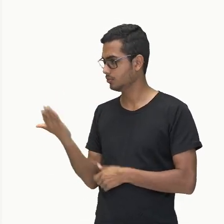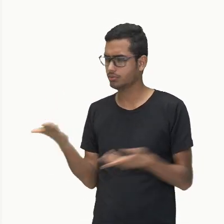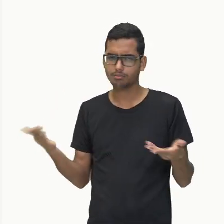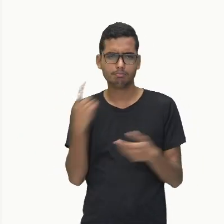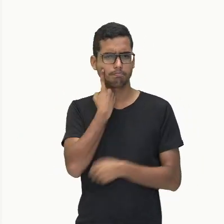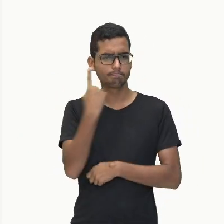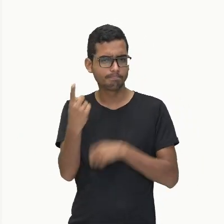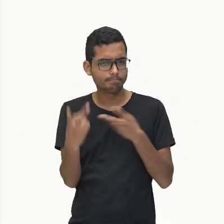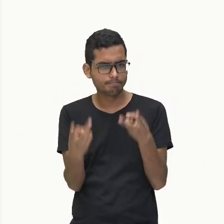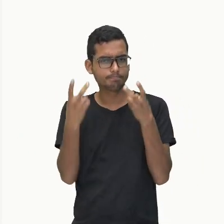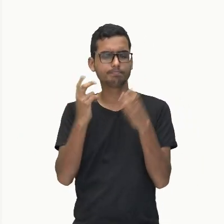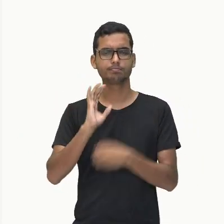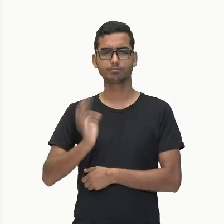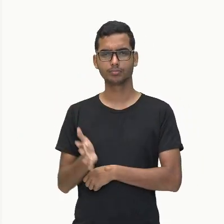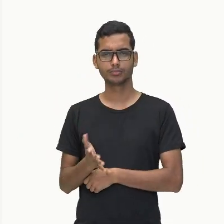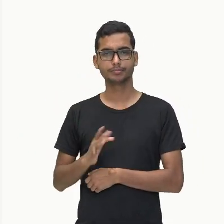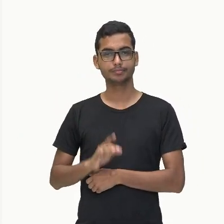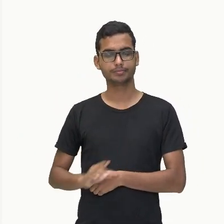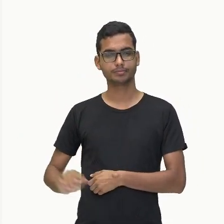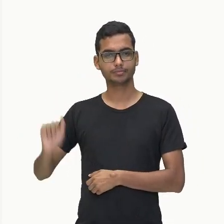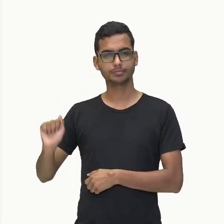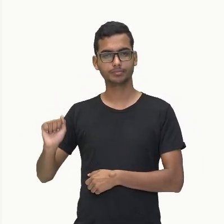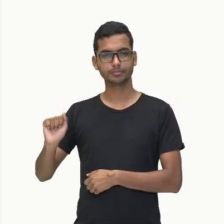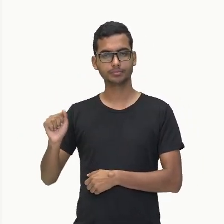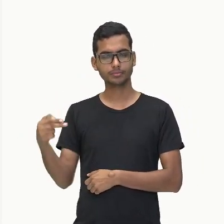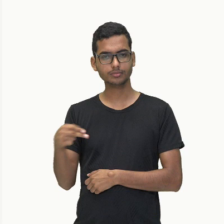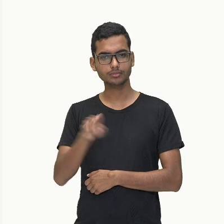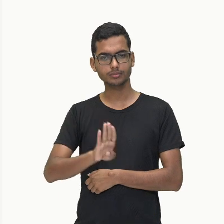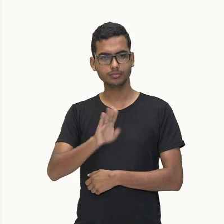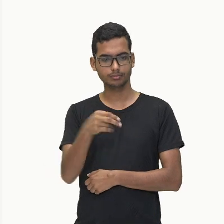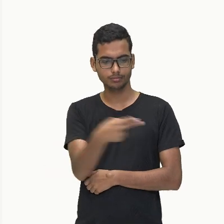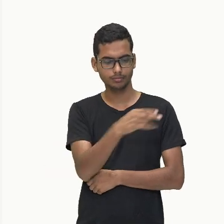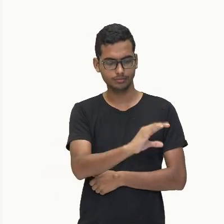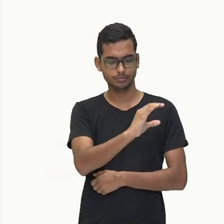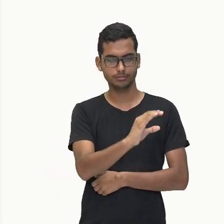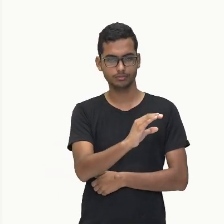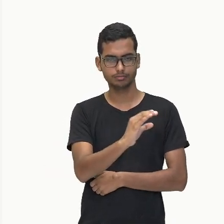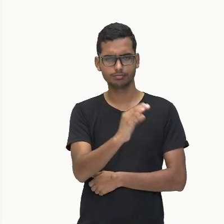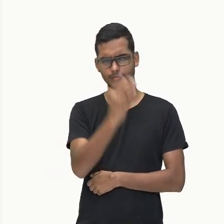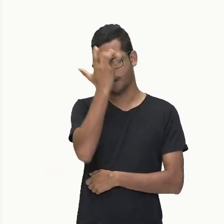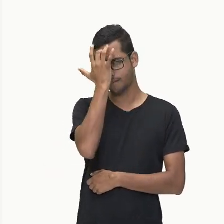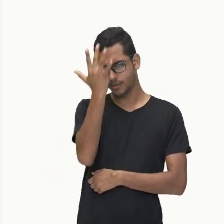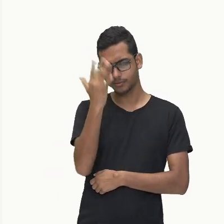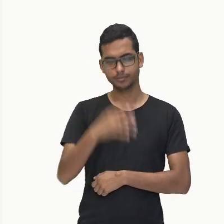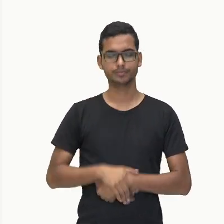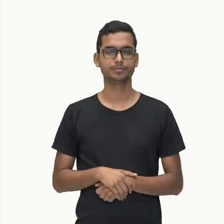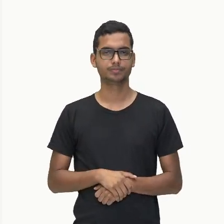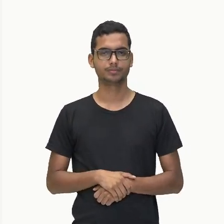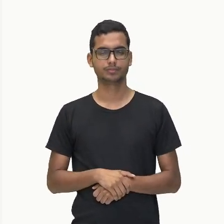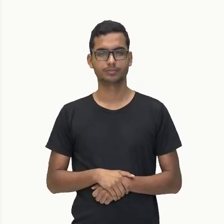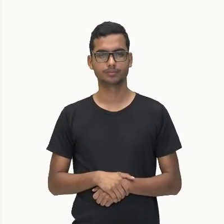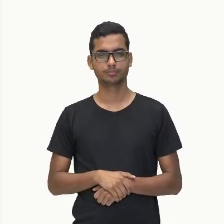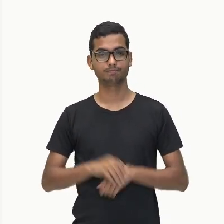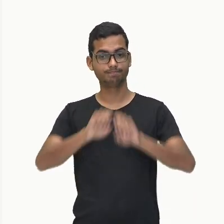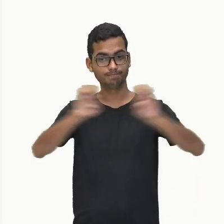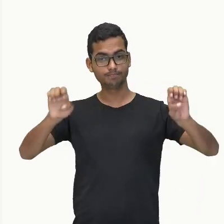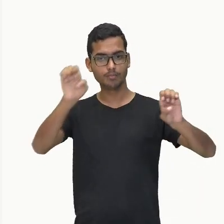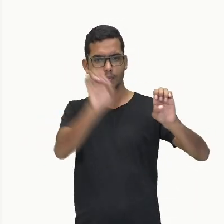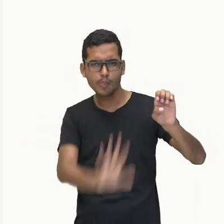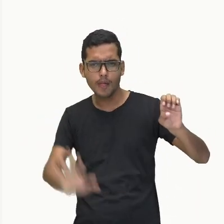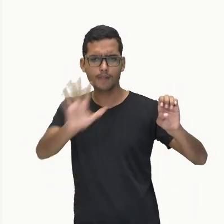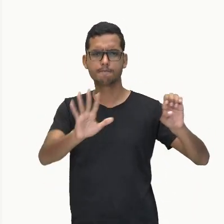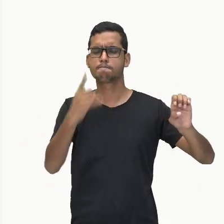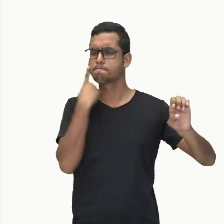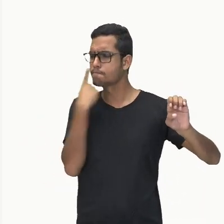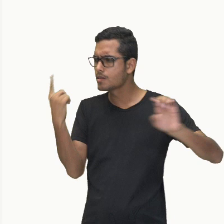identificar quem é A, quem é B e quem é C de maneira bem prática. A gente olha aqui a equação geral, né? Vê quem